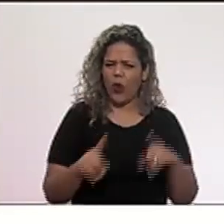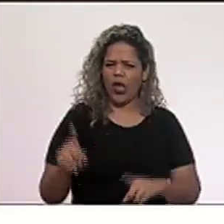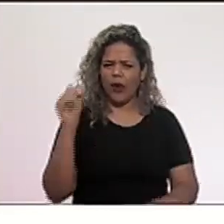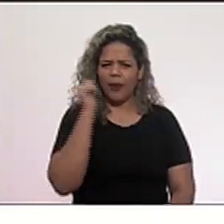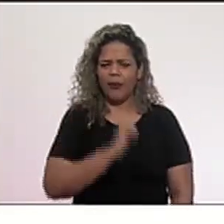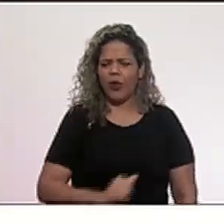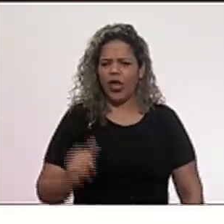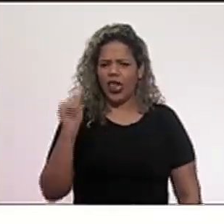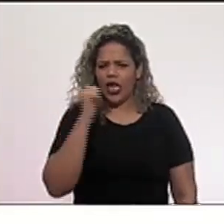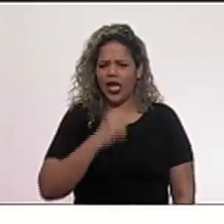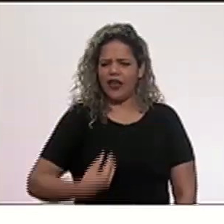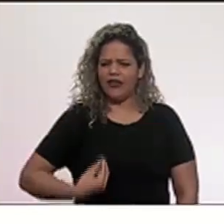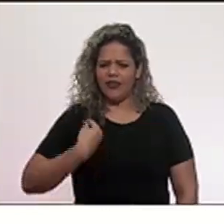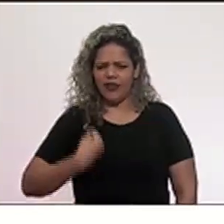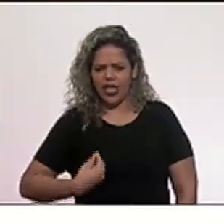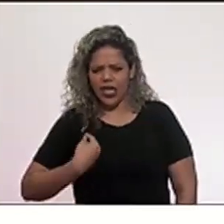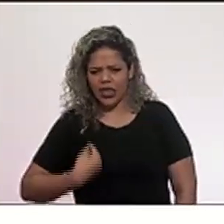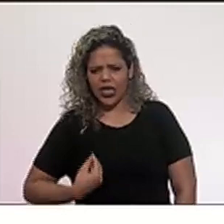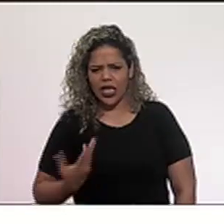contra a vida,